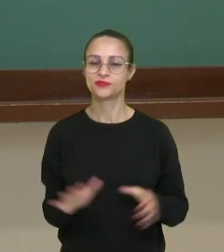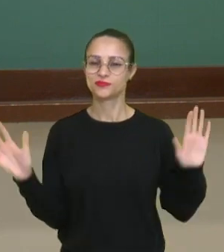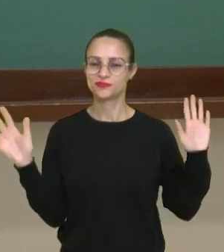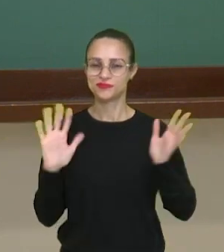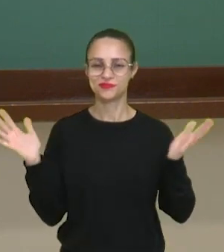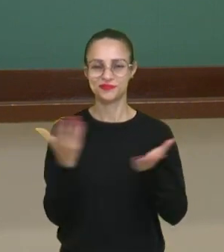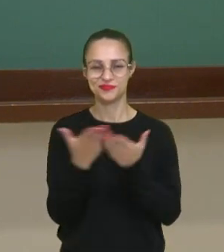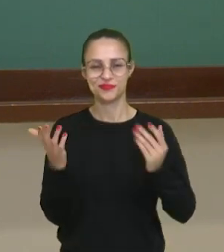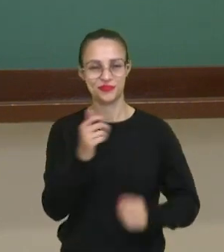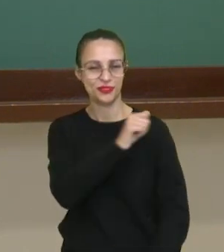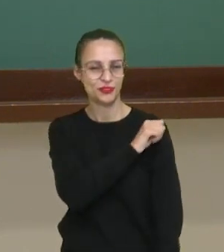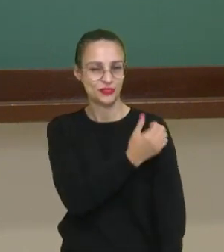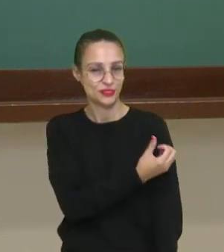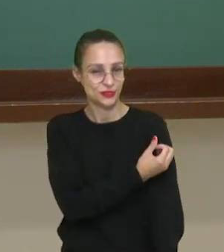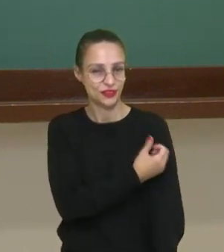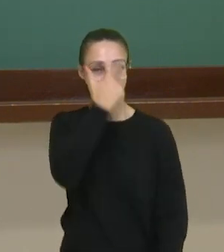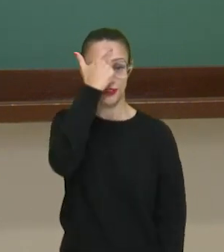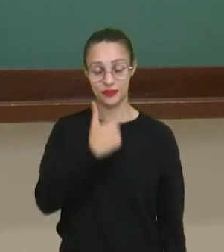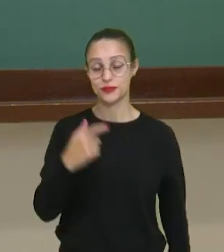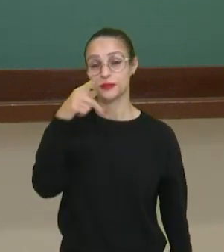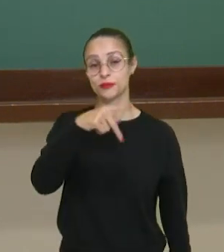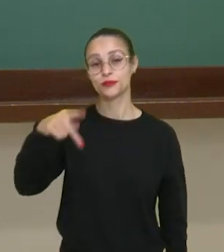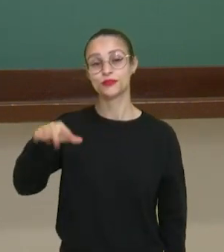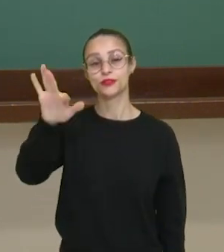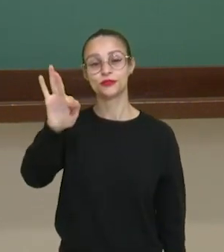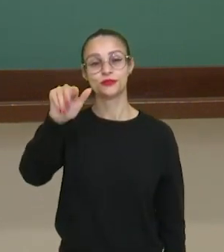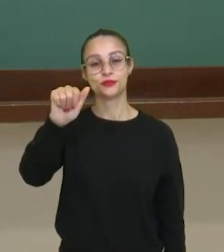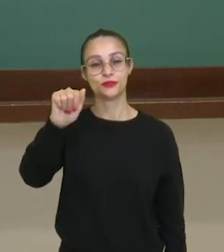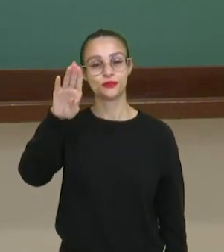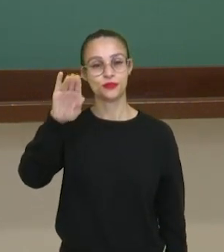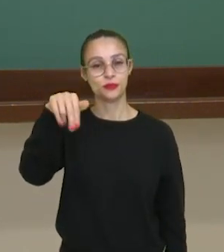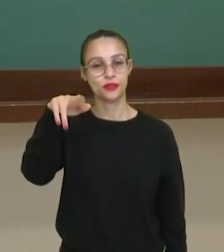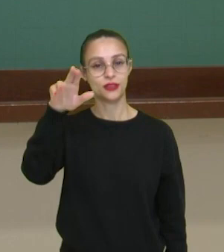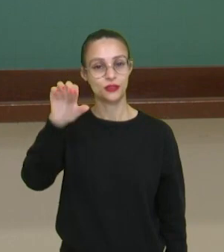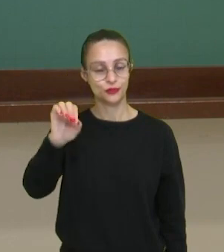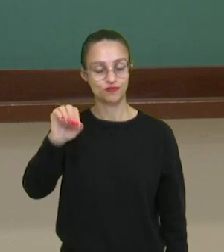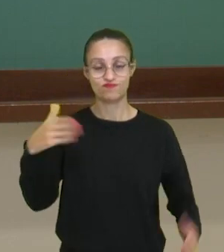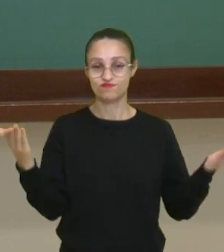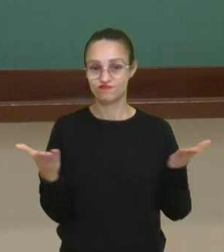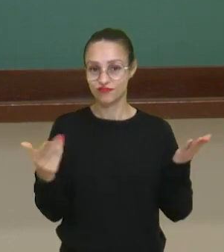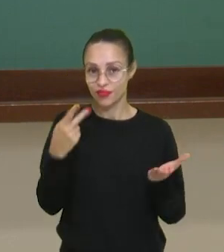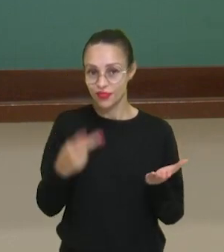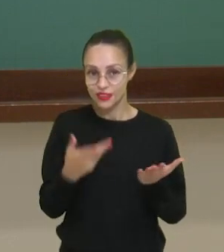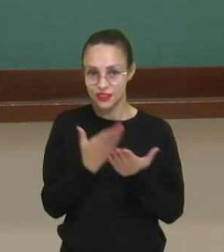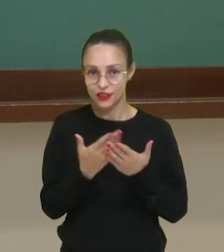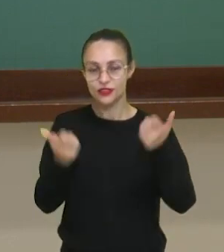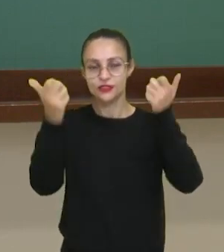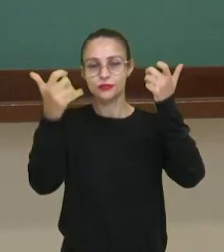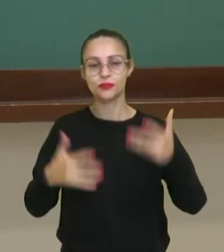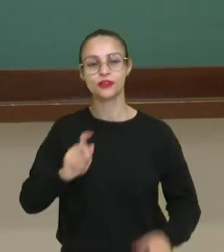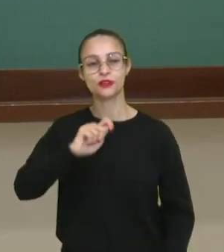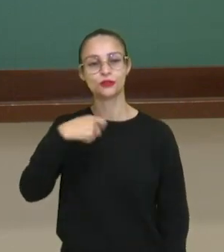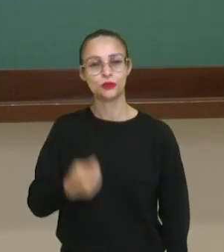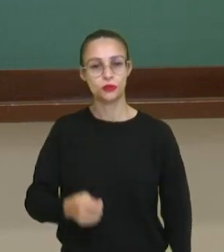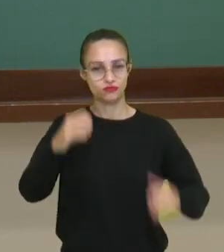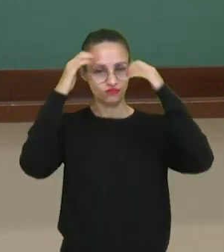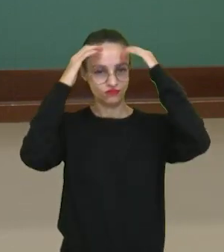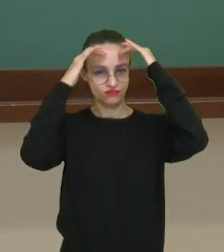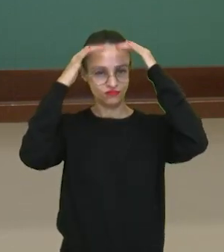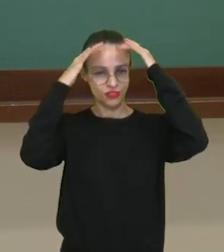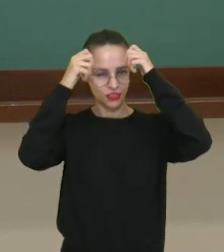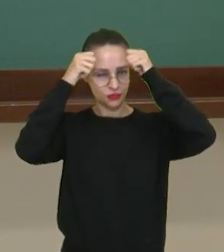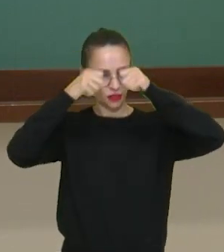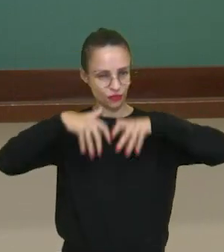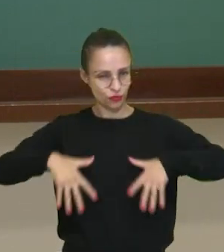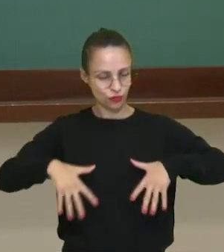Olá, estudantes do sexto ano! Aqui é o professor Fabiano e nessa aula nós vamos falar sobre o sistema nervoso. E se eu falar